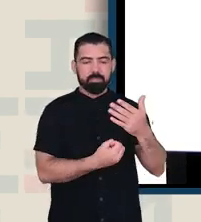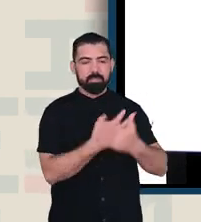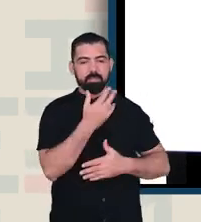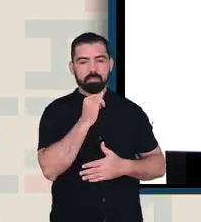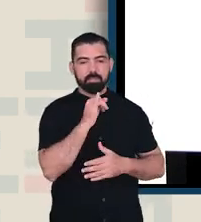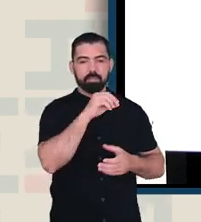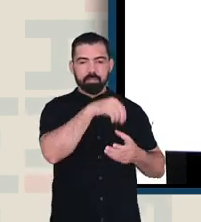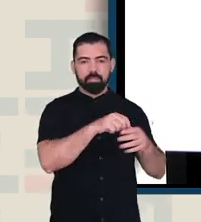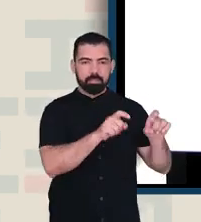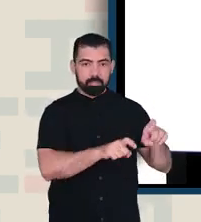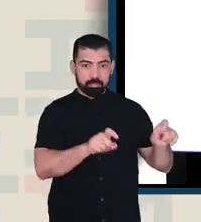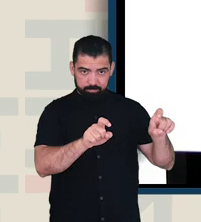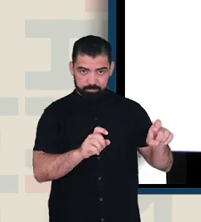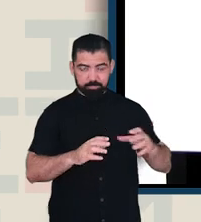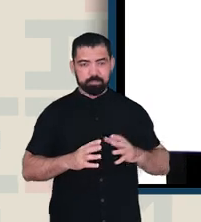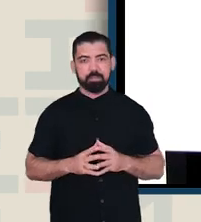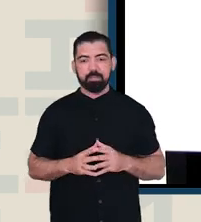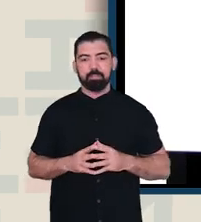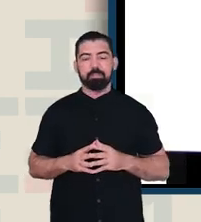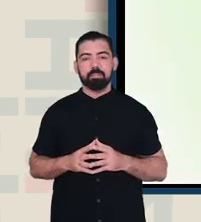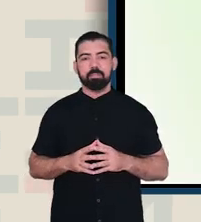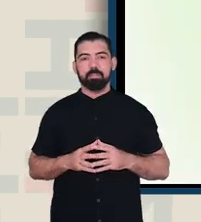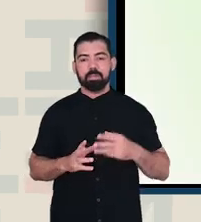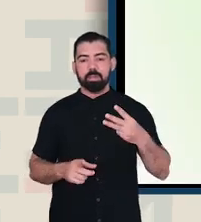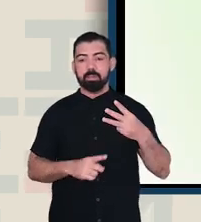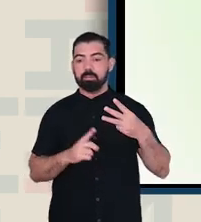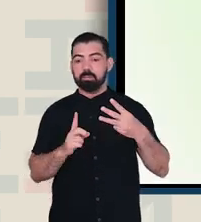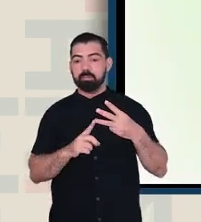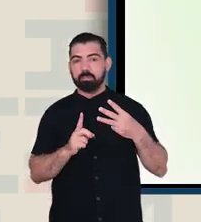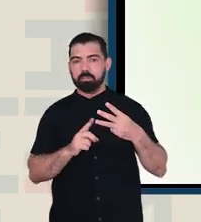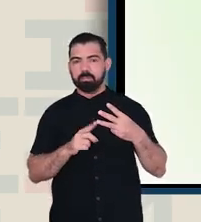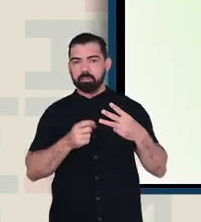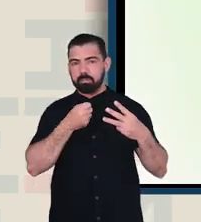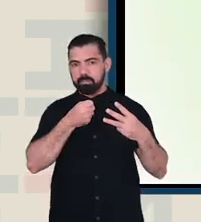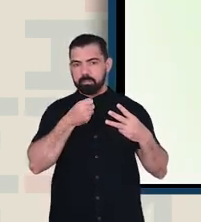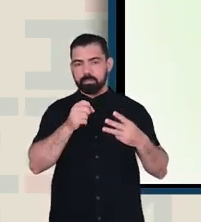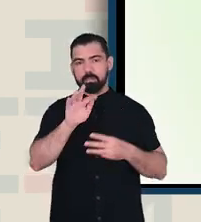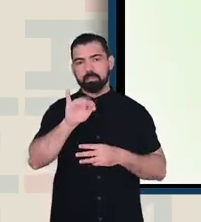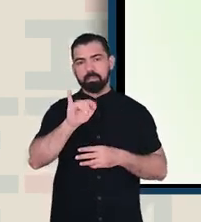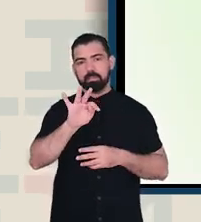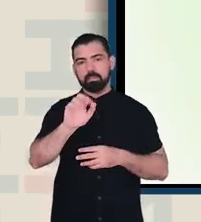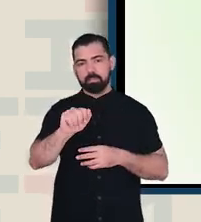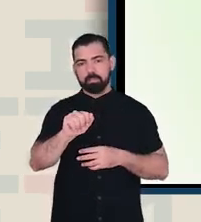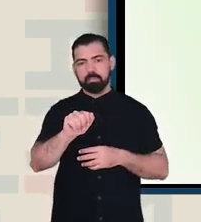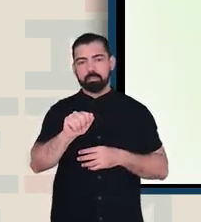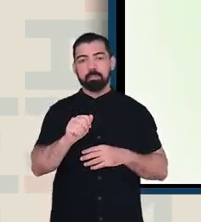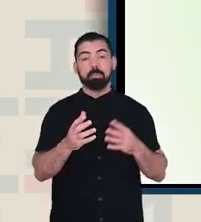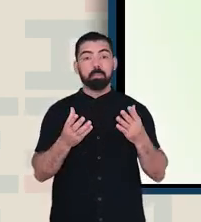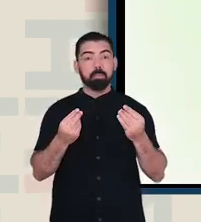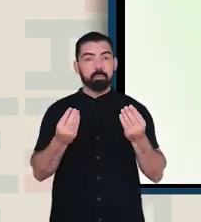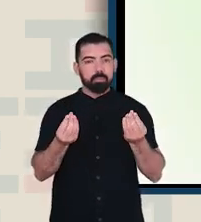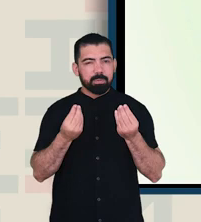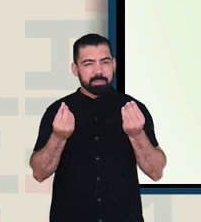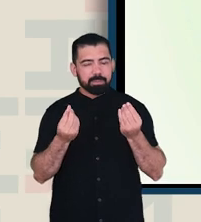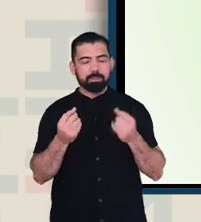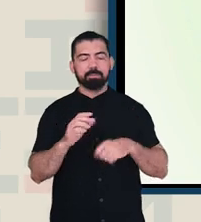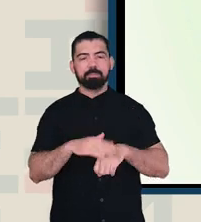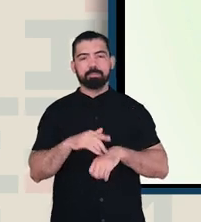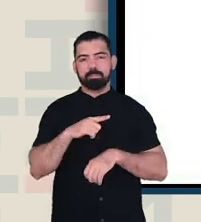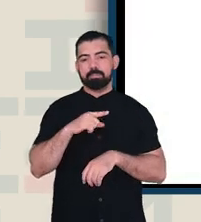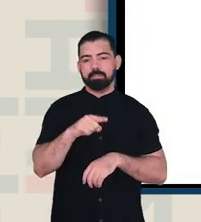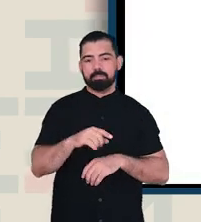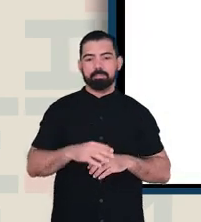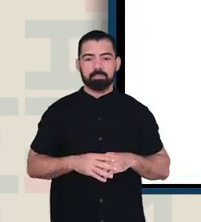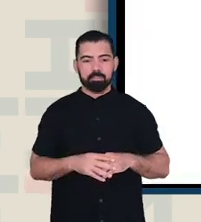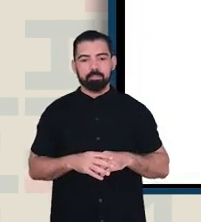sinal eletromagnético. Temos os microfones de fita, super sensíveis, que